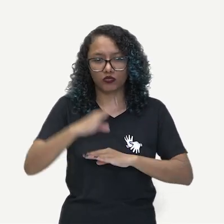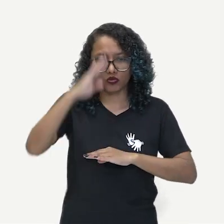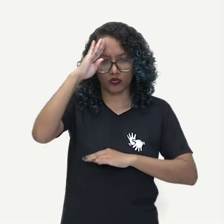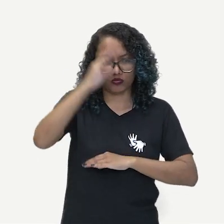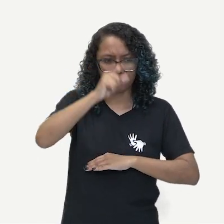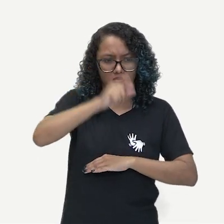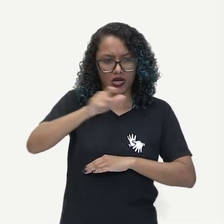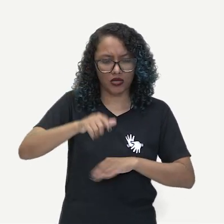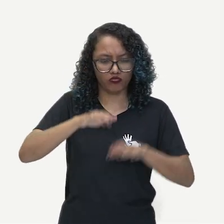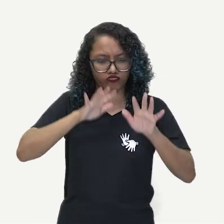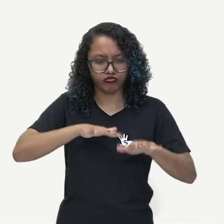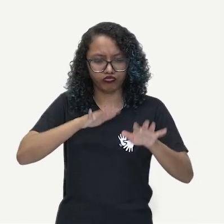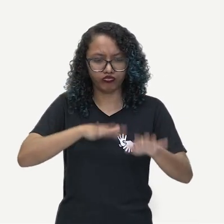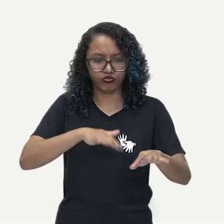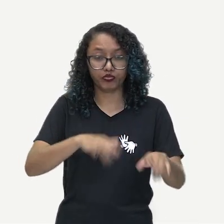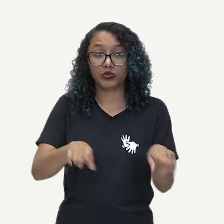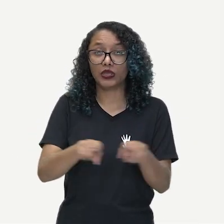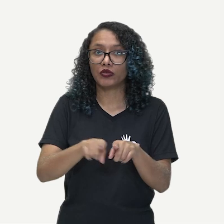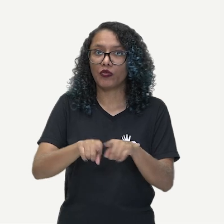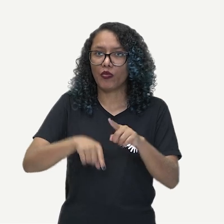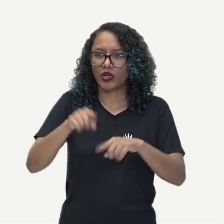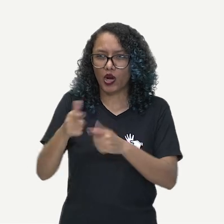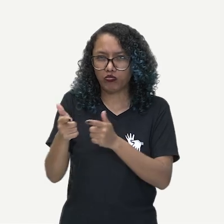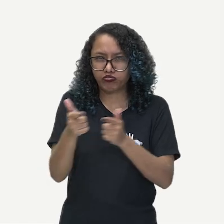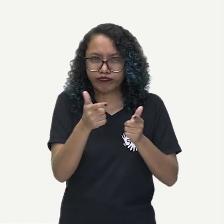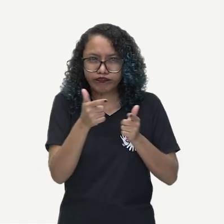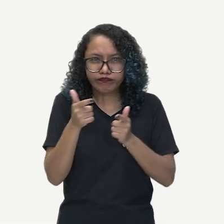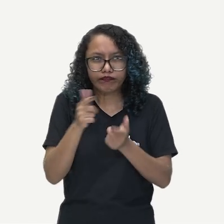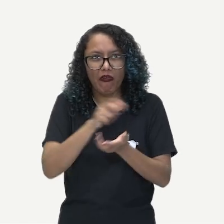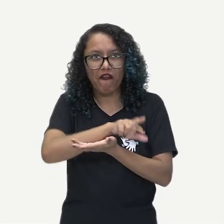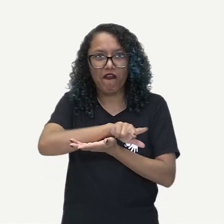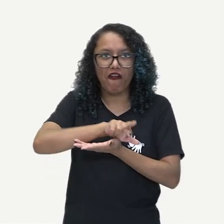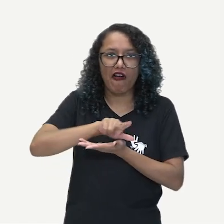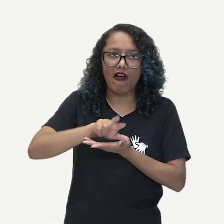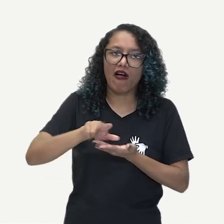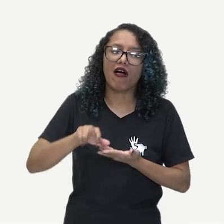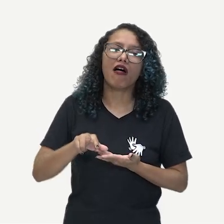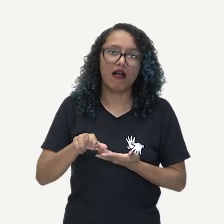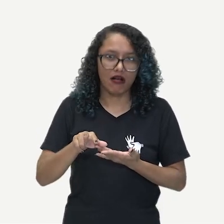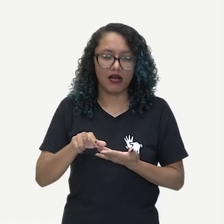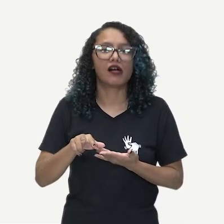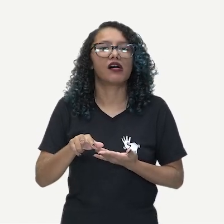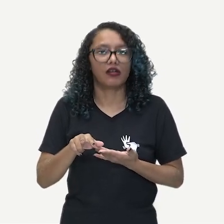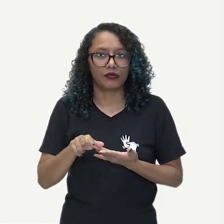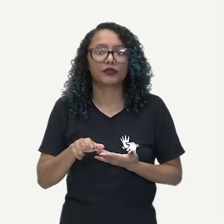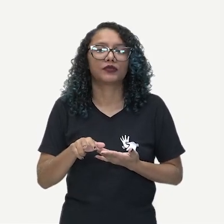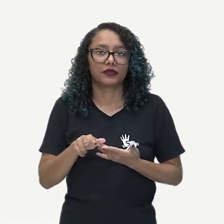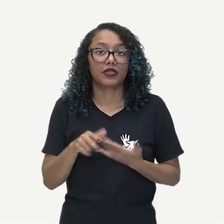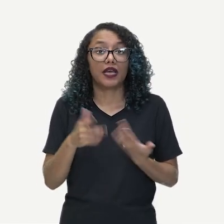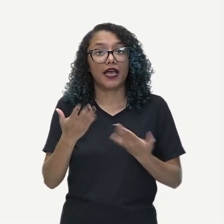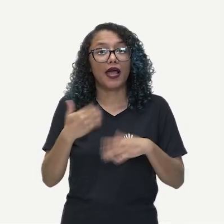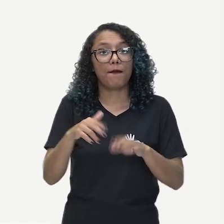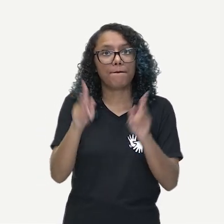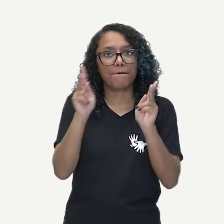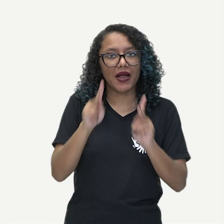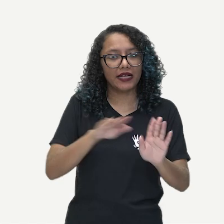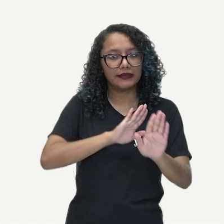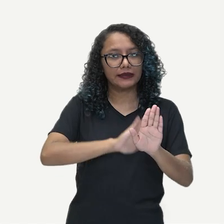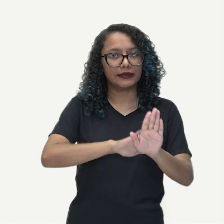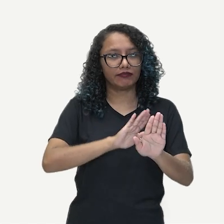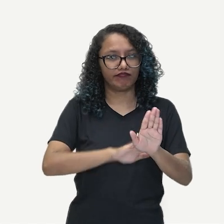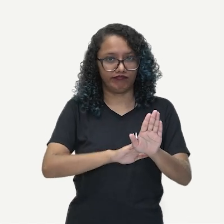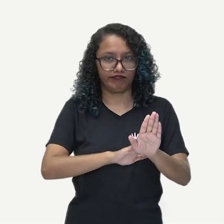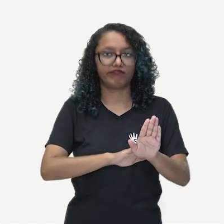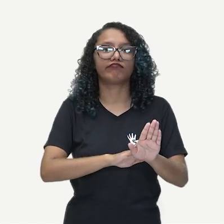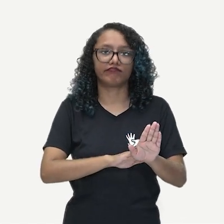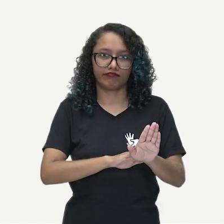estavam aumentando os seus armamentos, né? Então era uma paz aparente. Aí a gente também viveu nesse